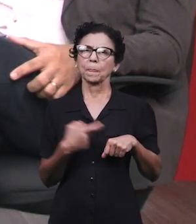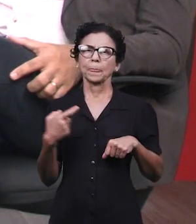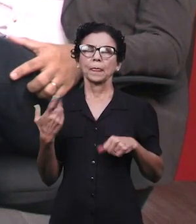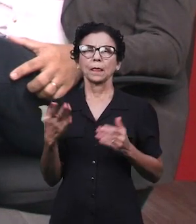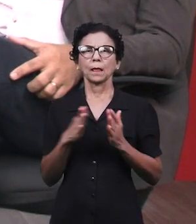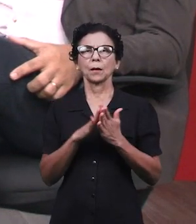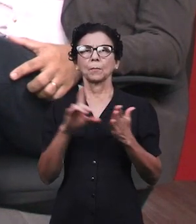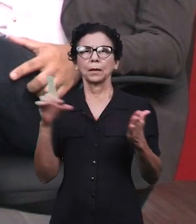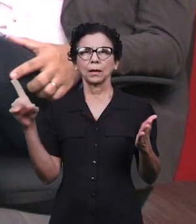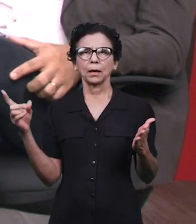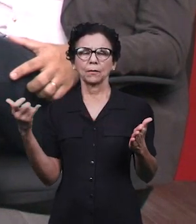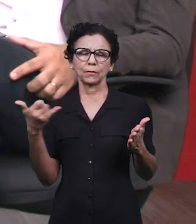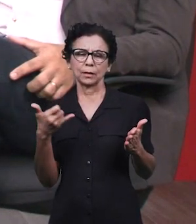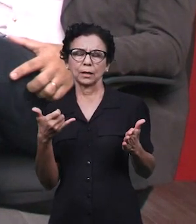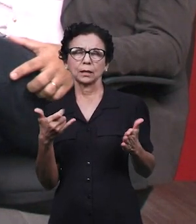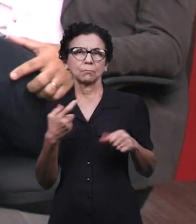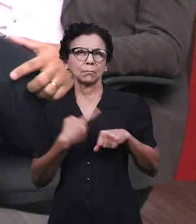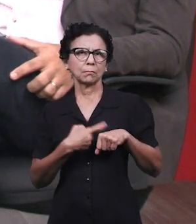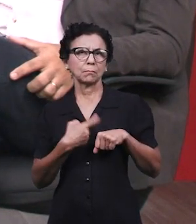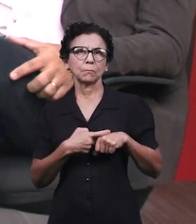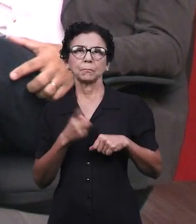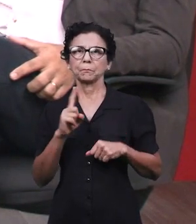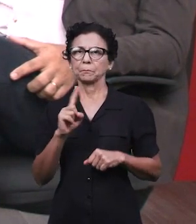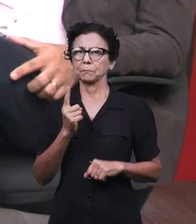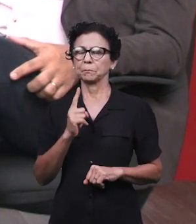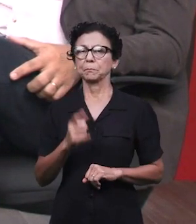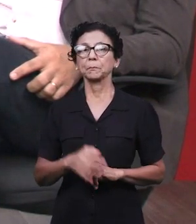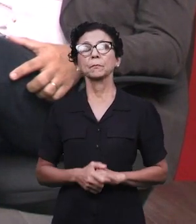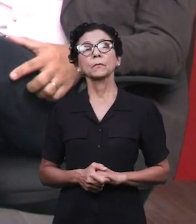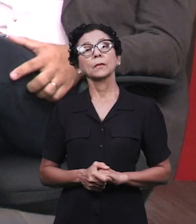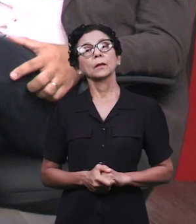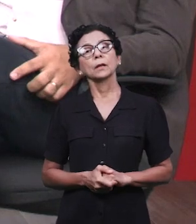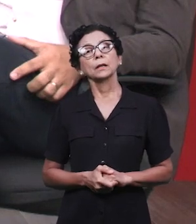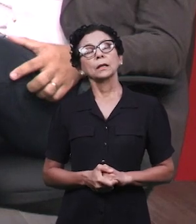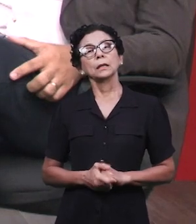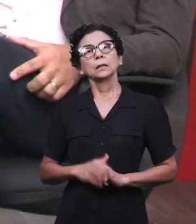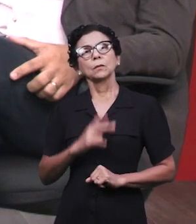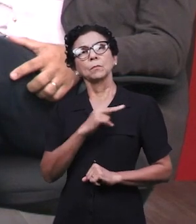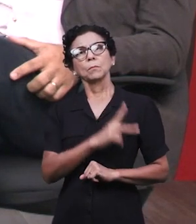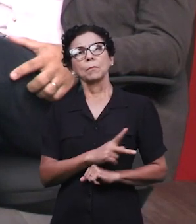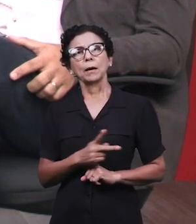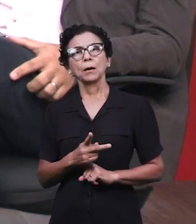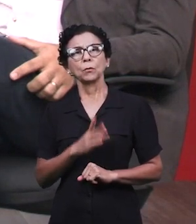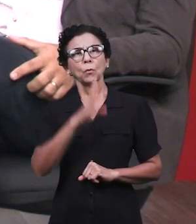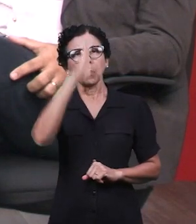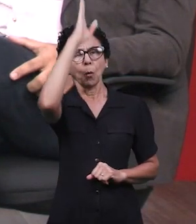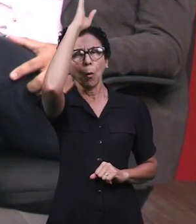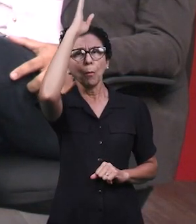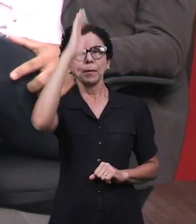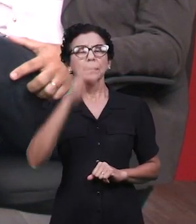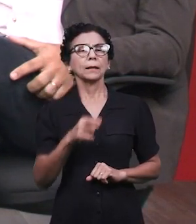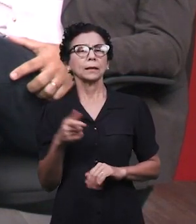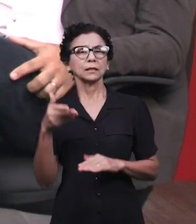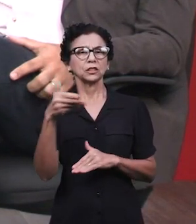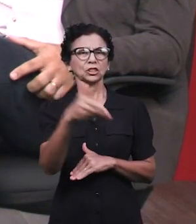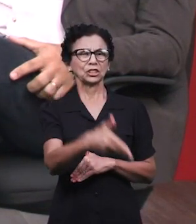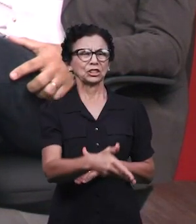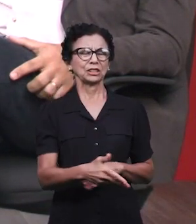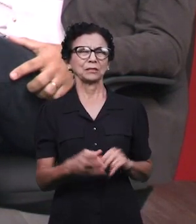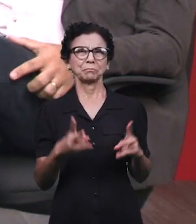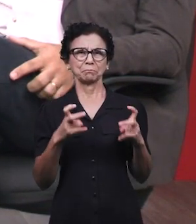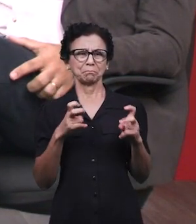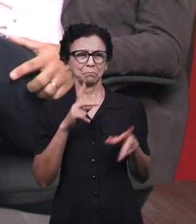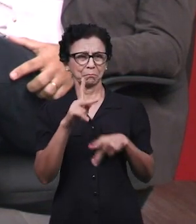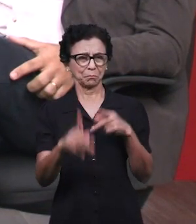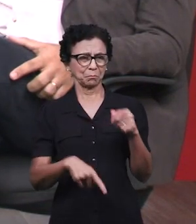nos Romanos, ele encontra um povo endurecido, de coração endurecido, mas o